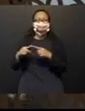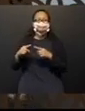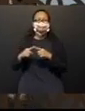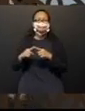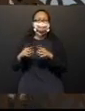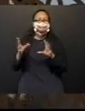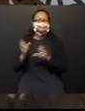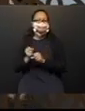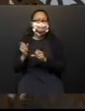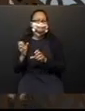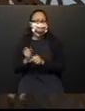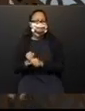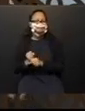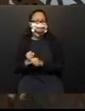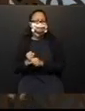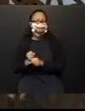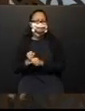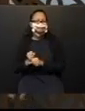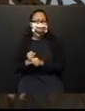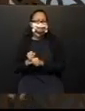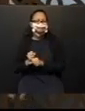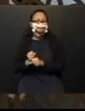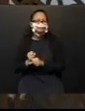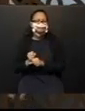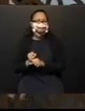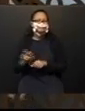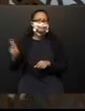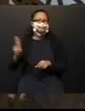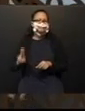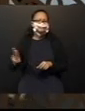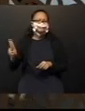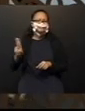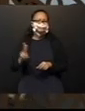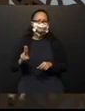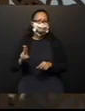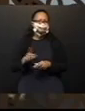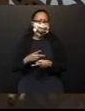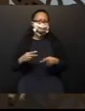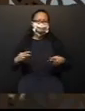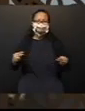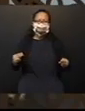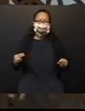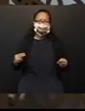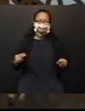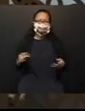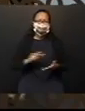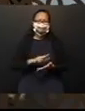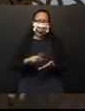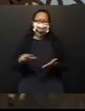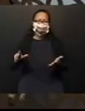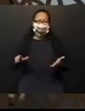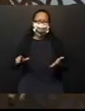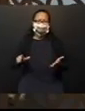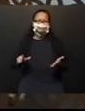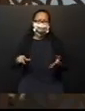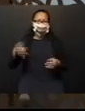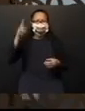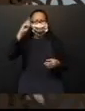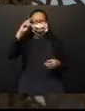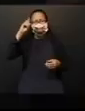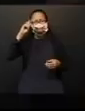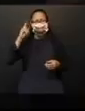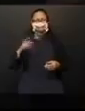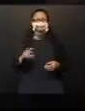cálculo, ele é utilizado em várias situações do nosso dia. Olha lá para que a gente usa esses cálculos, né? A